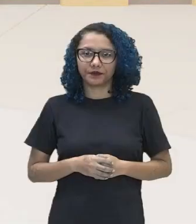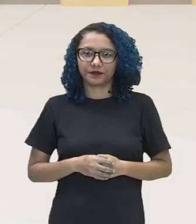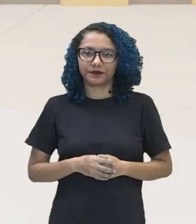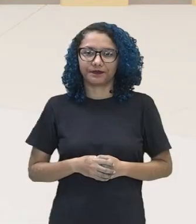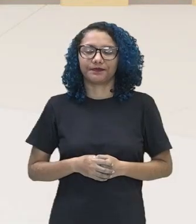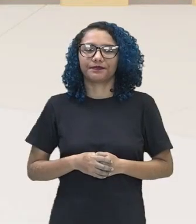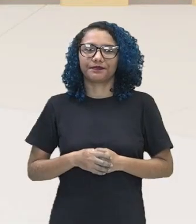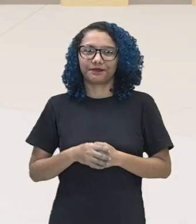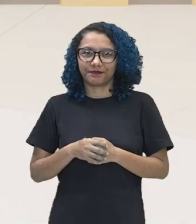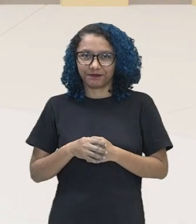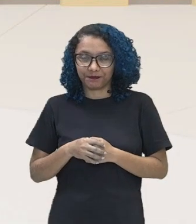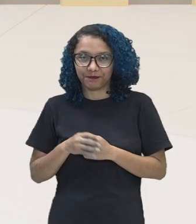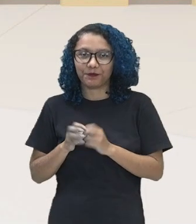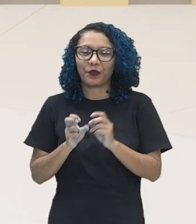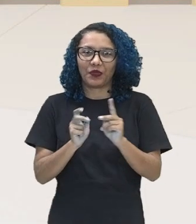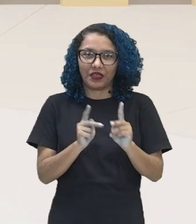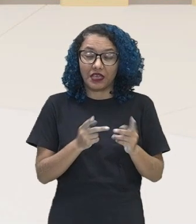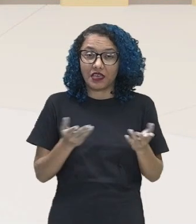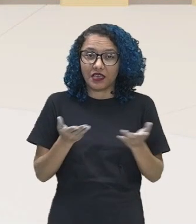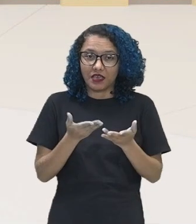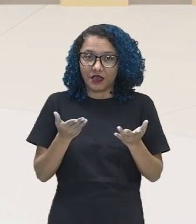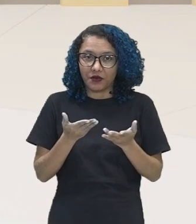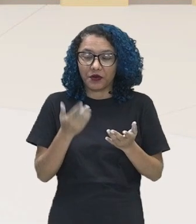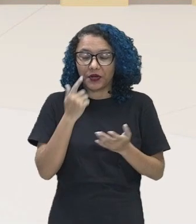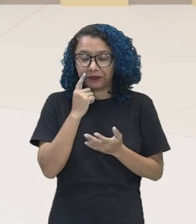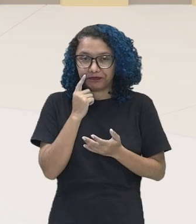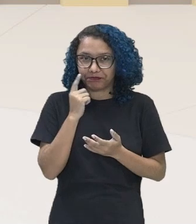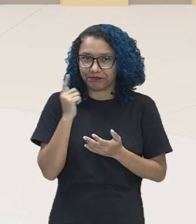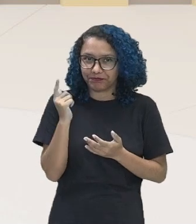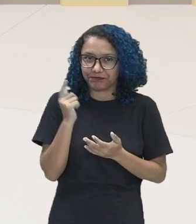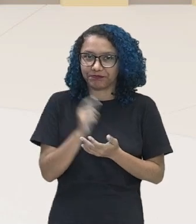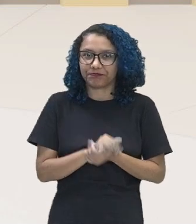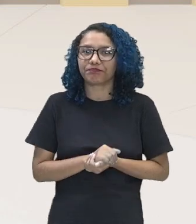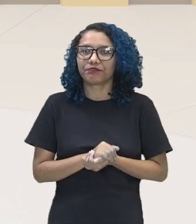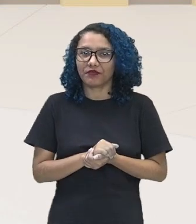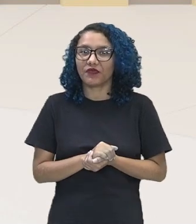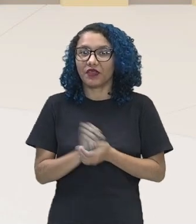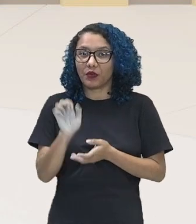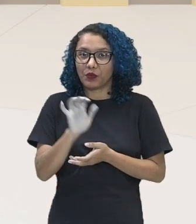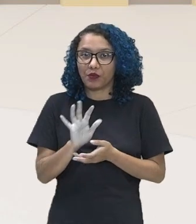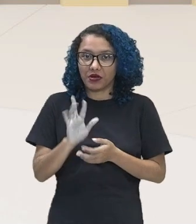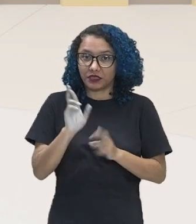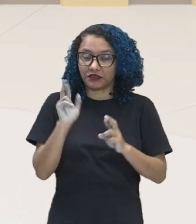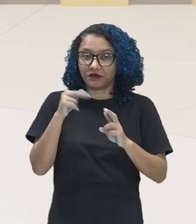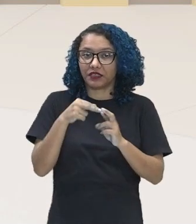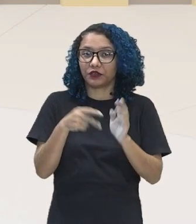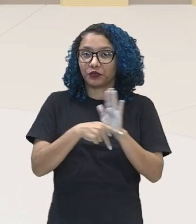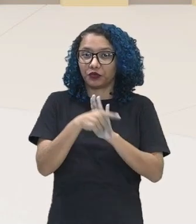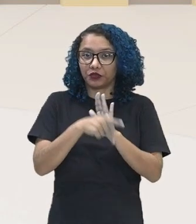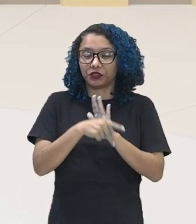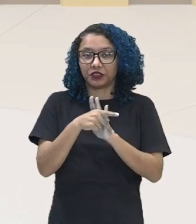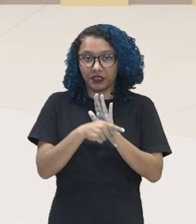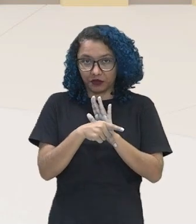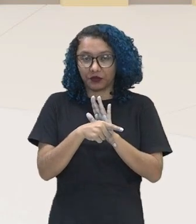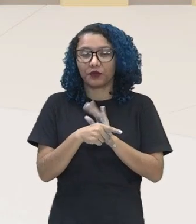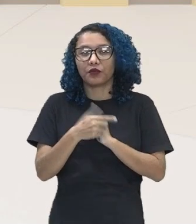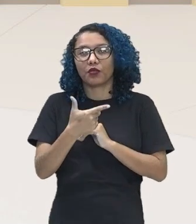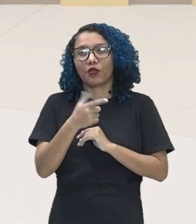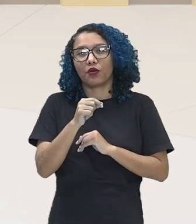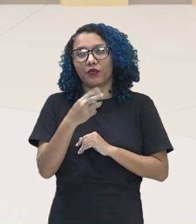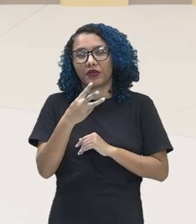Muito bem, então nós conseguimos ver aqui a Agenda 2030, né? Nós temos